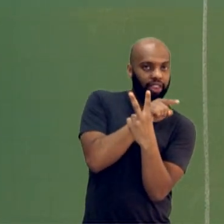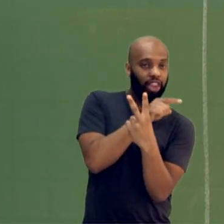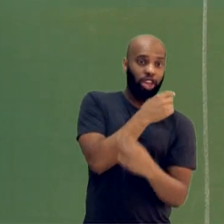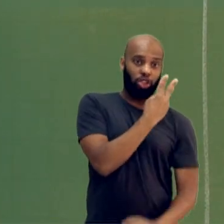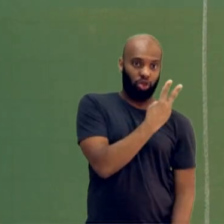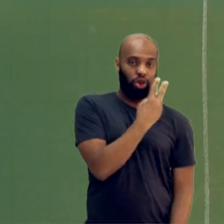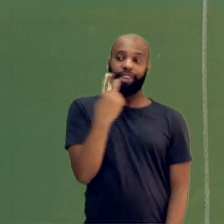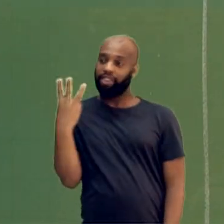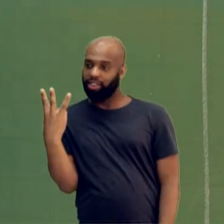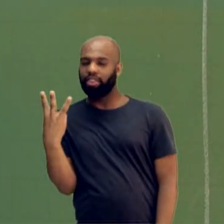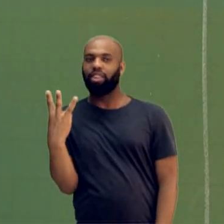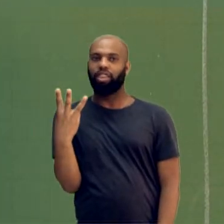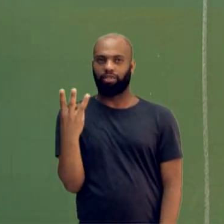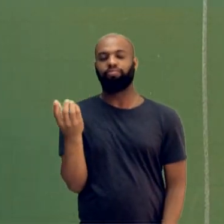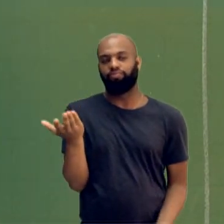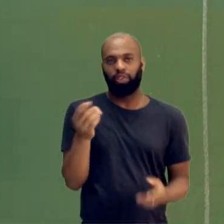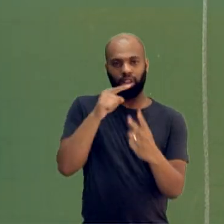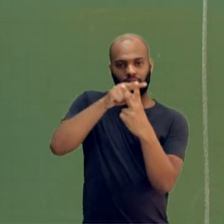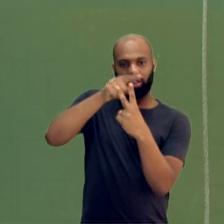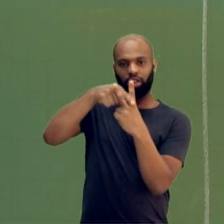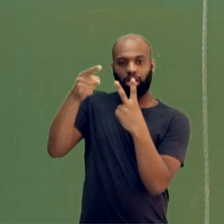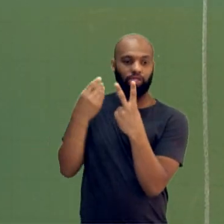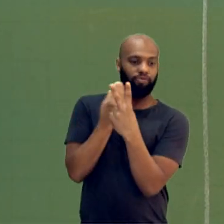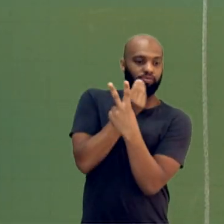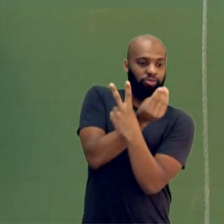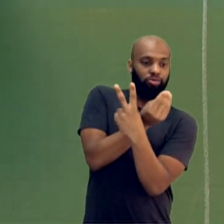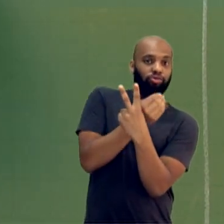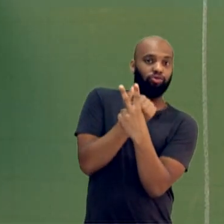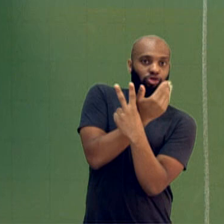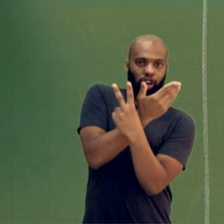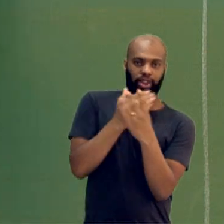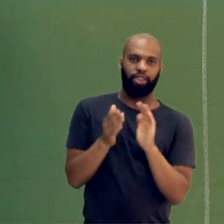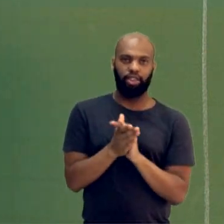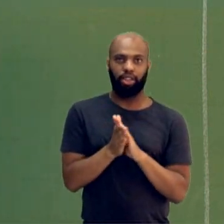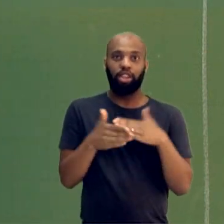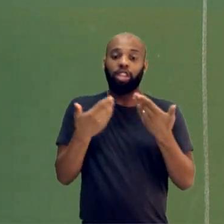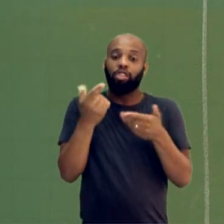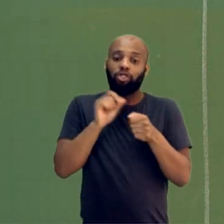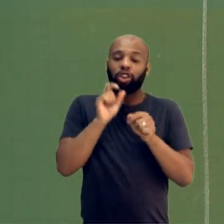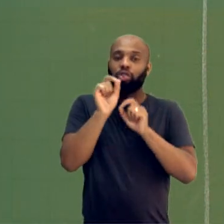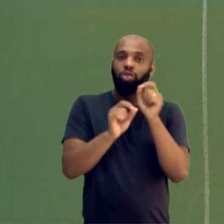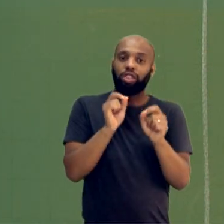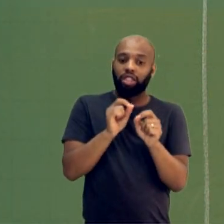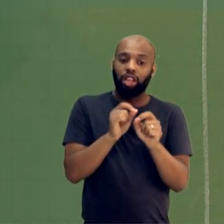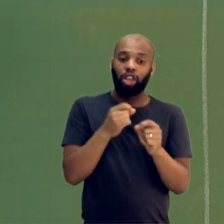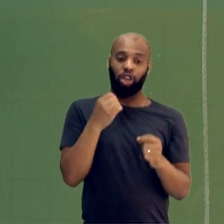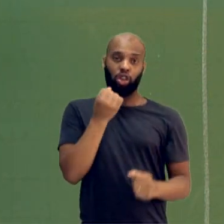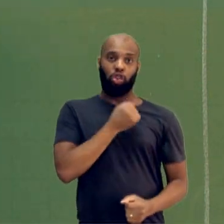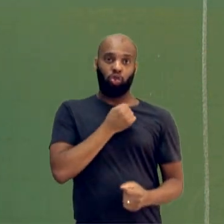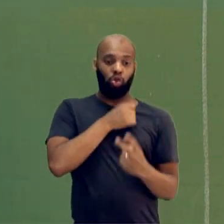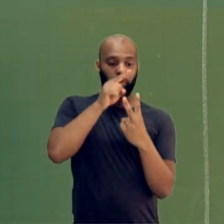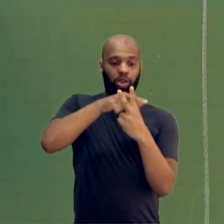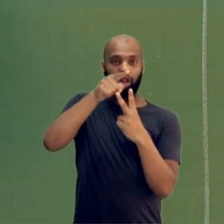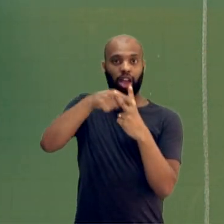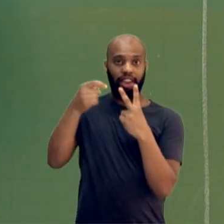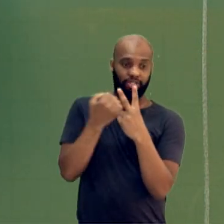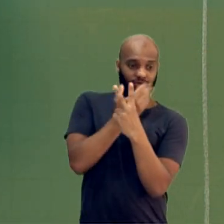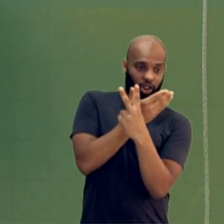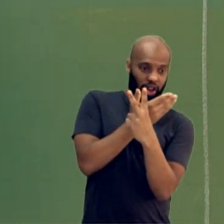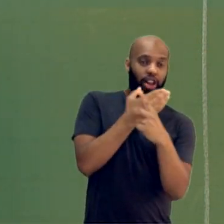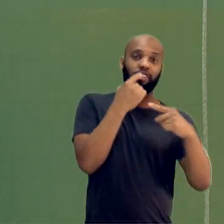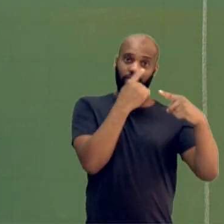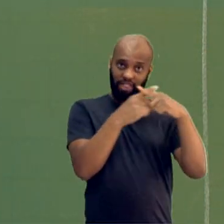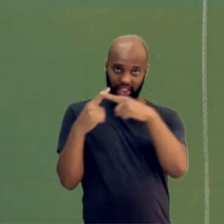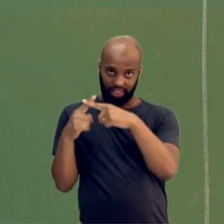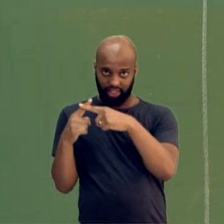São externos aos radicais. Consequentemente, eu vou fazer o produto deles normalmente. E lá,